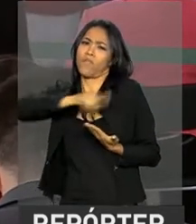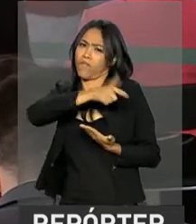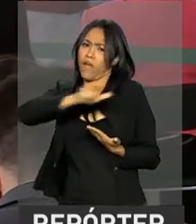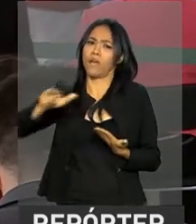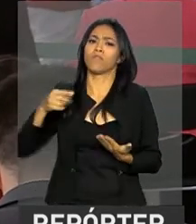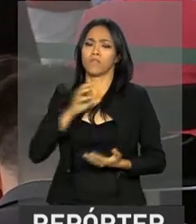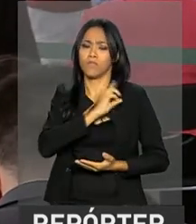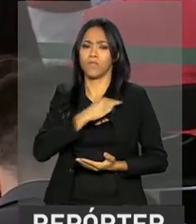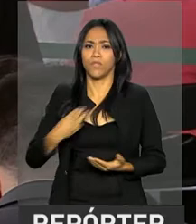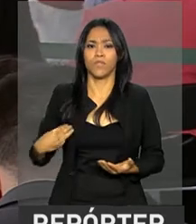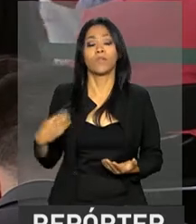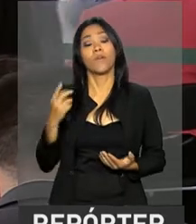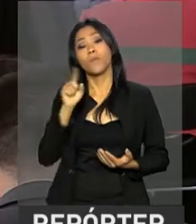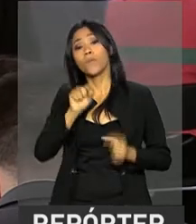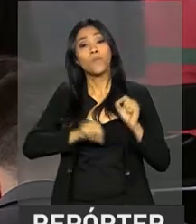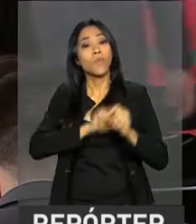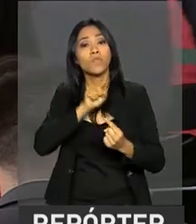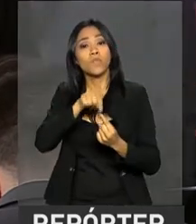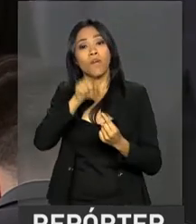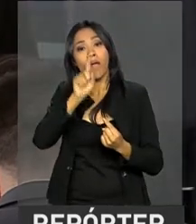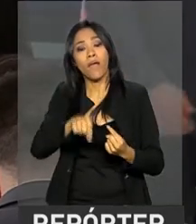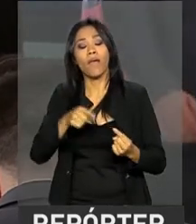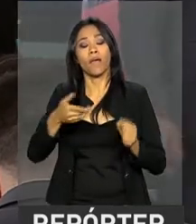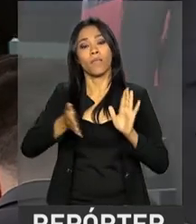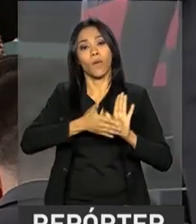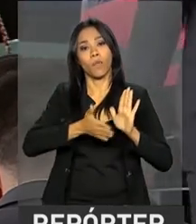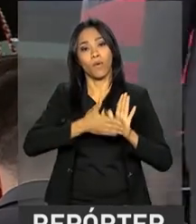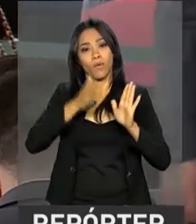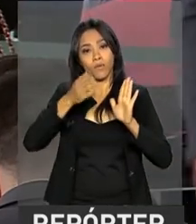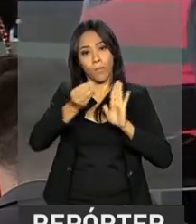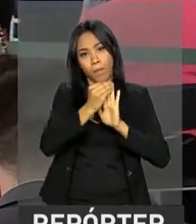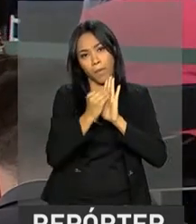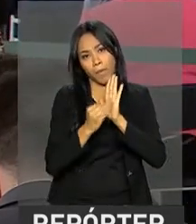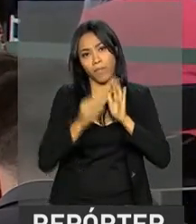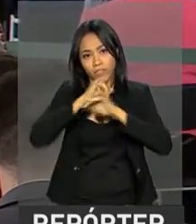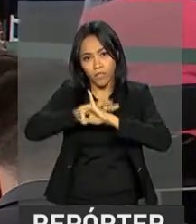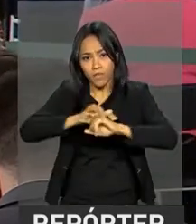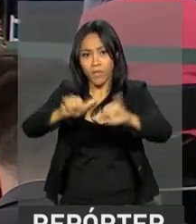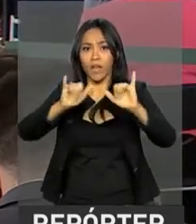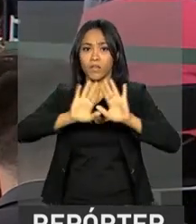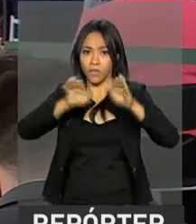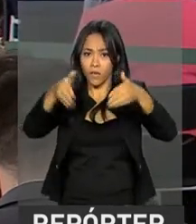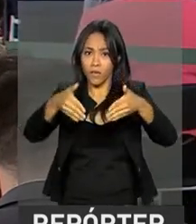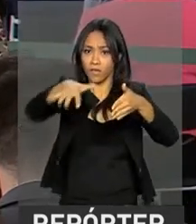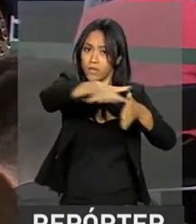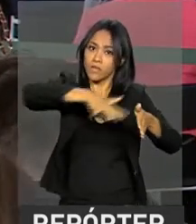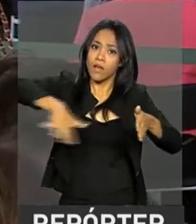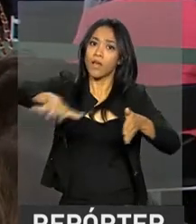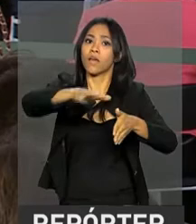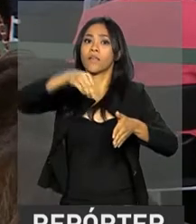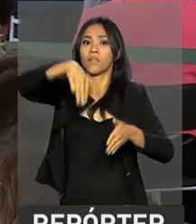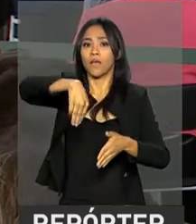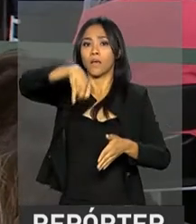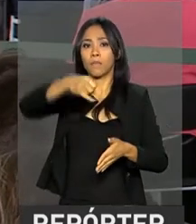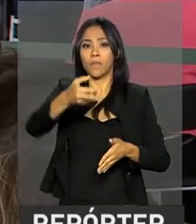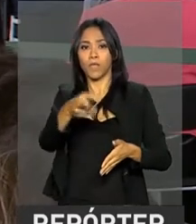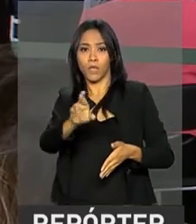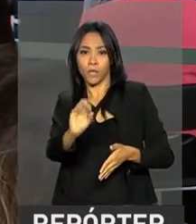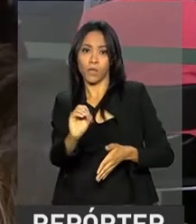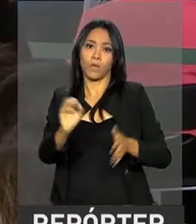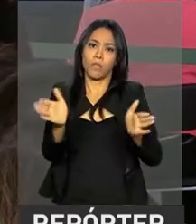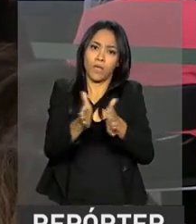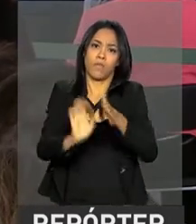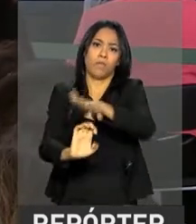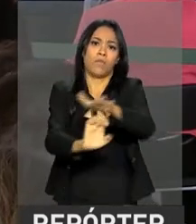anunciadas medidas aí do governo de apoio a esse setor, às micro e pequenas empresas do país. E aí, Carla, hoje, pela manhã, mais